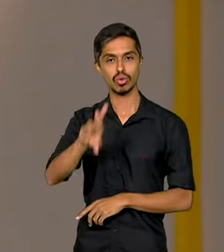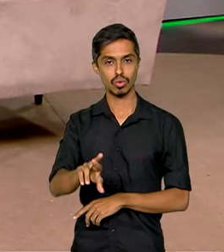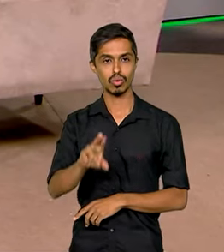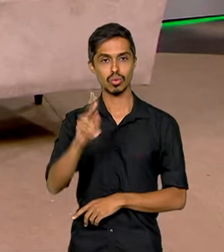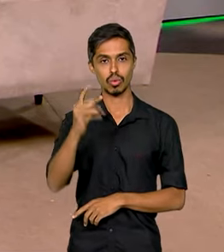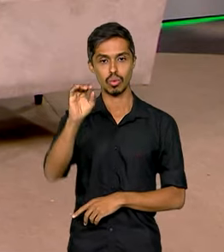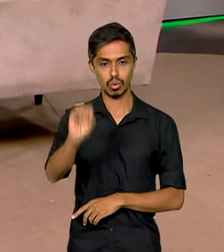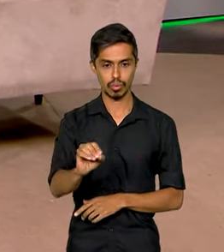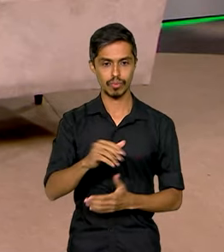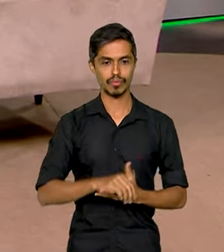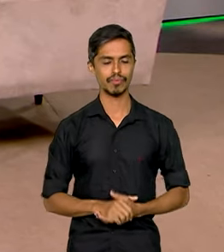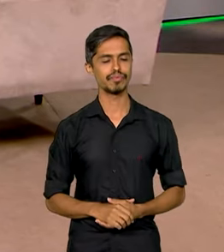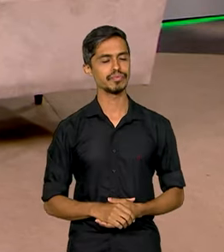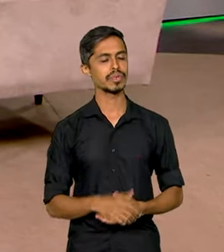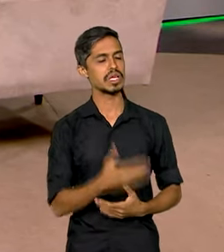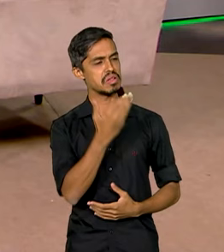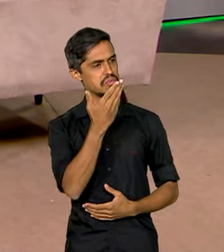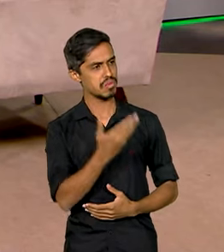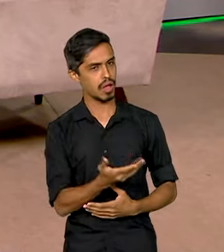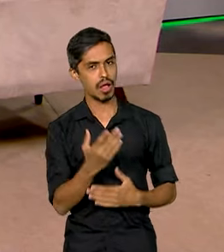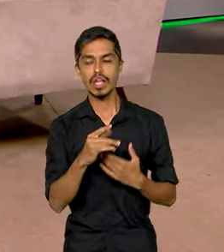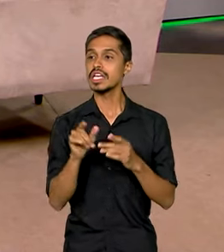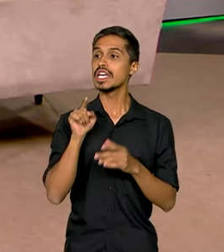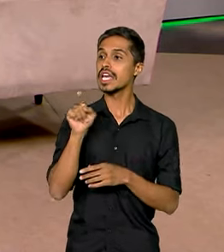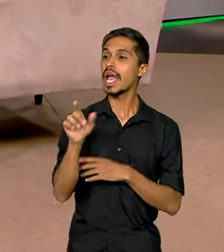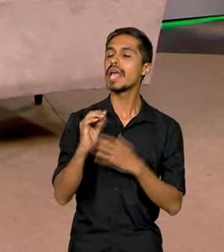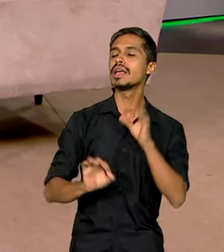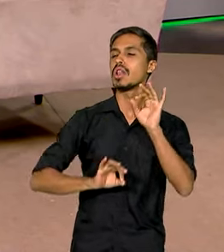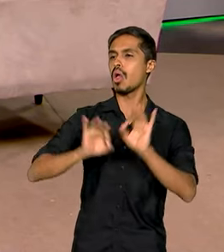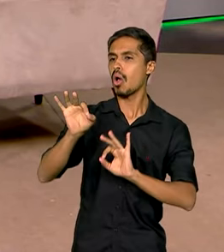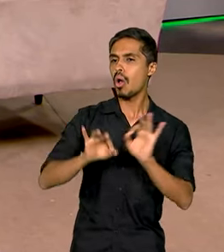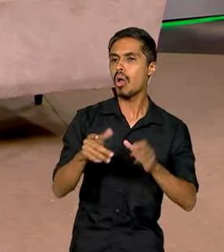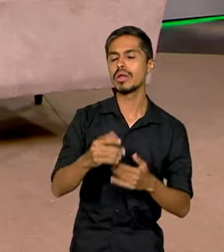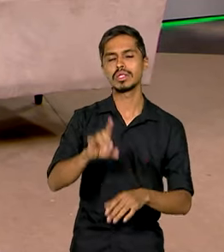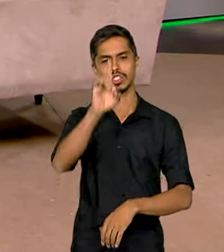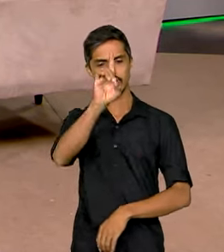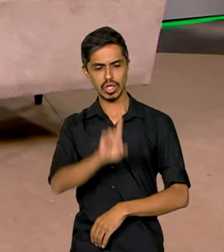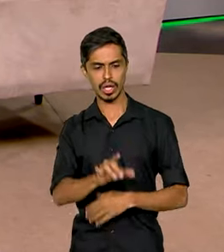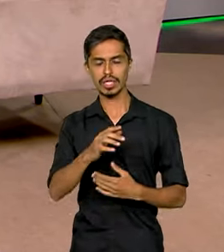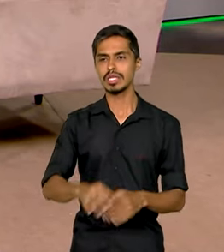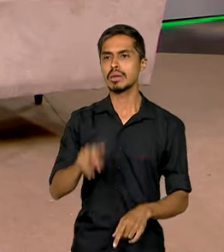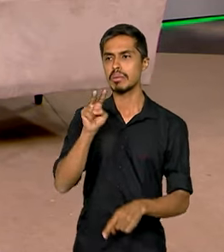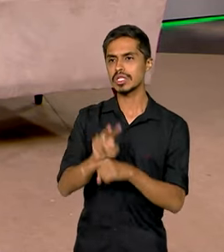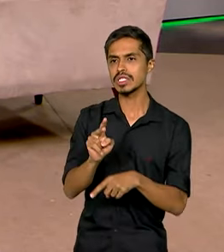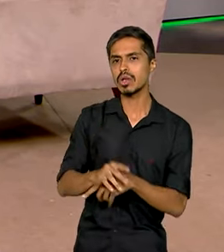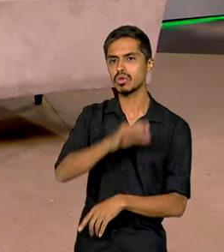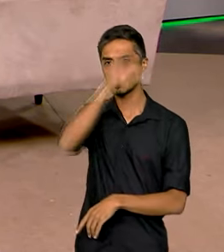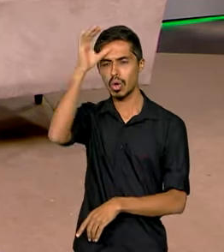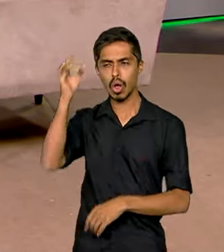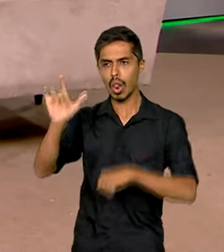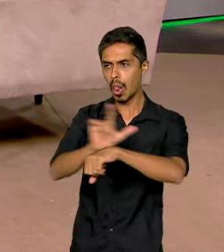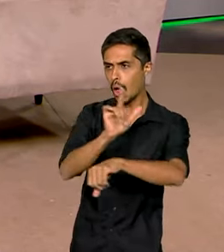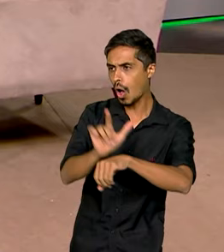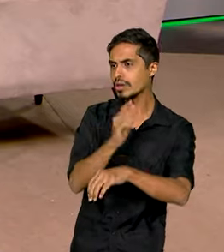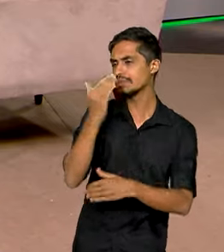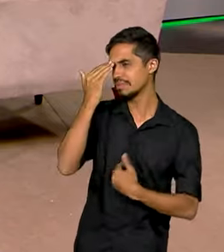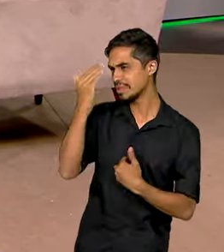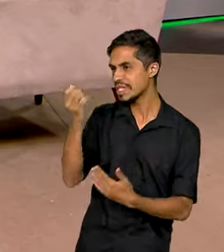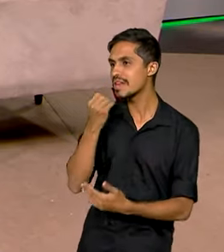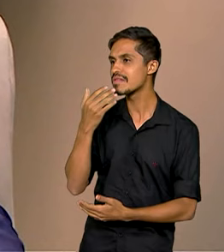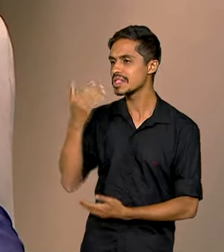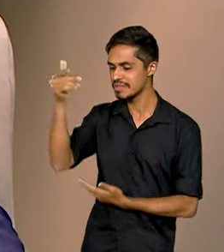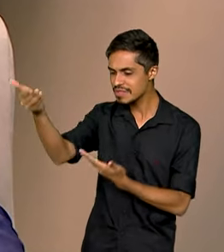entrevista Vítor Hugo do Amaral diretor de proteção e defesa do consumidor Muito obrigado pela sua presença aqui no Brasil em dia seja